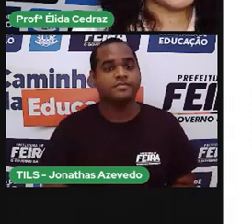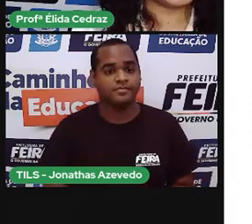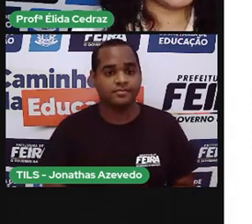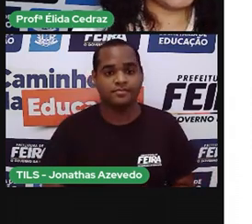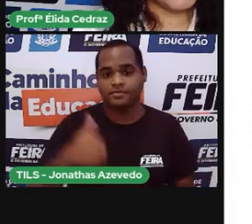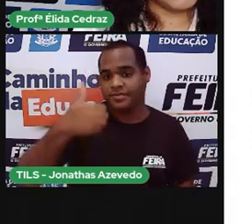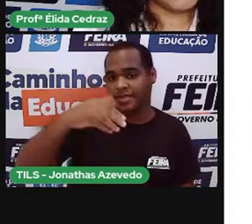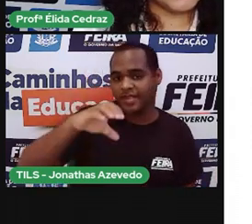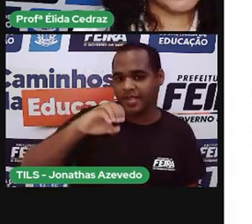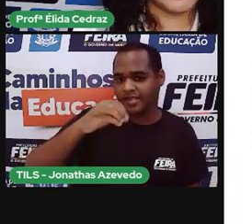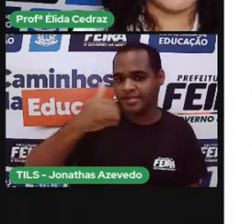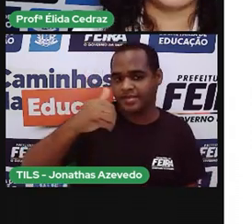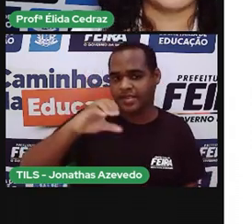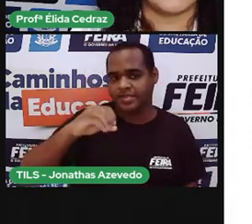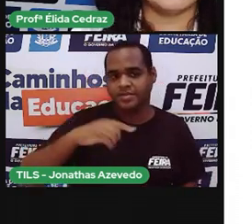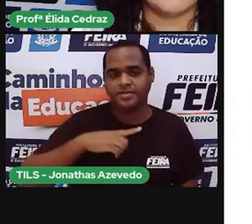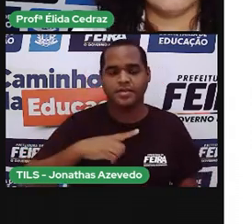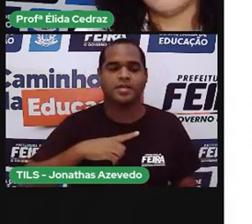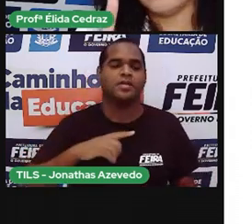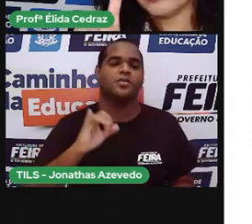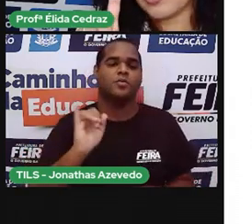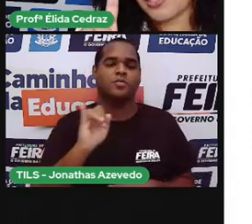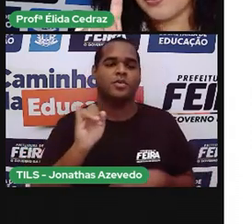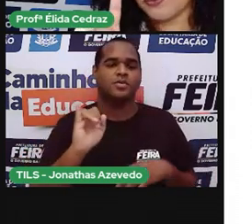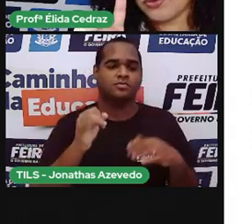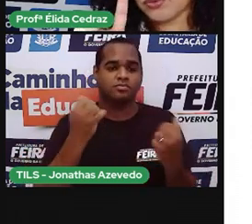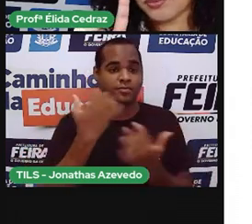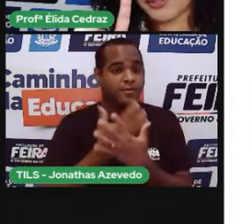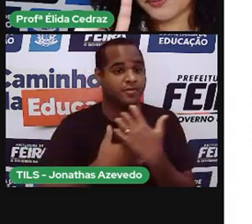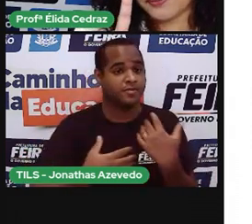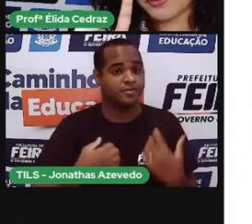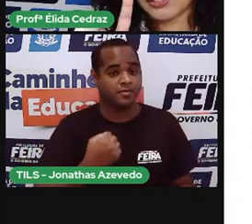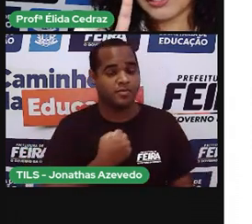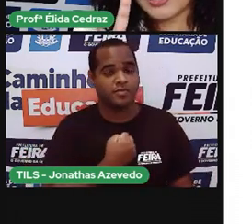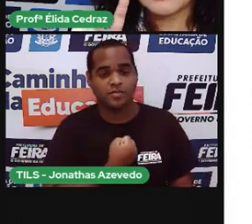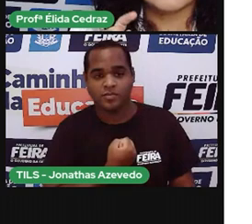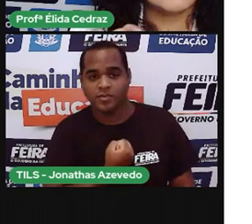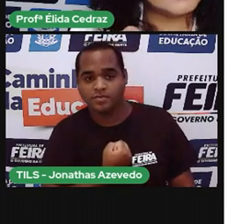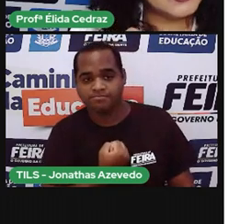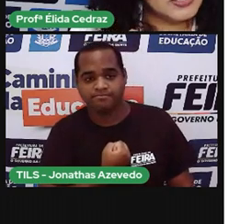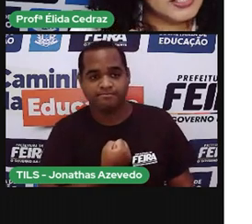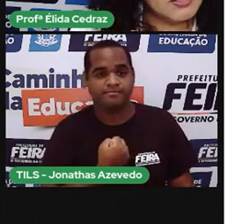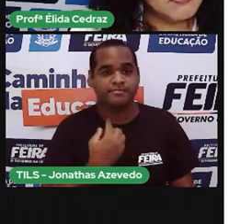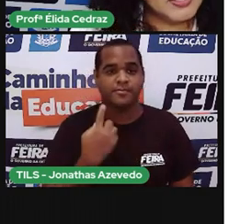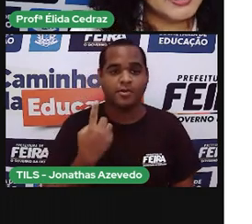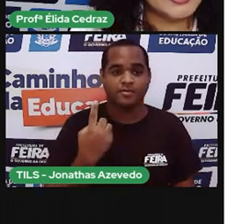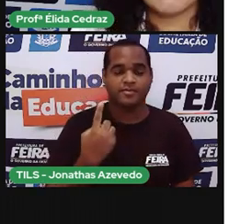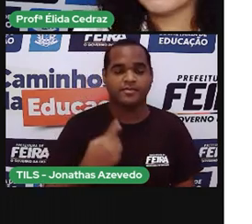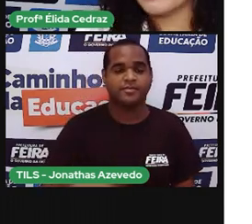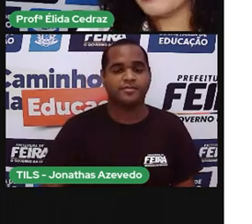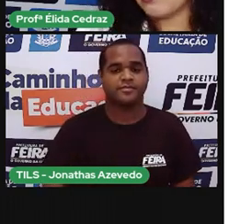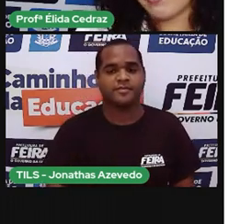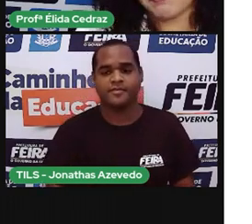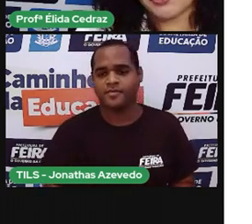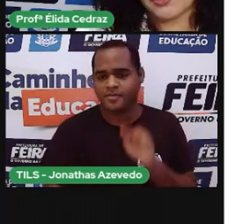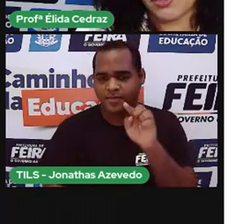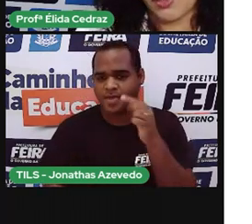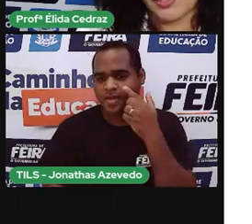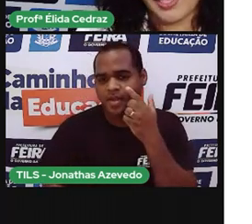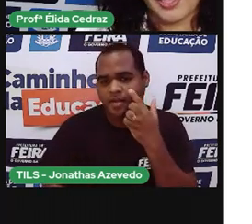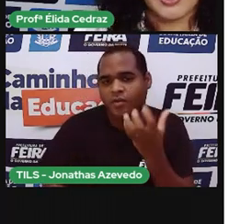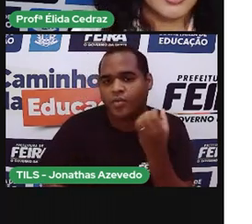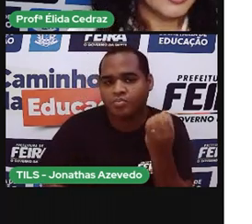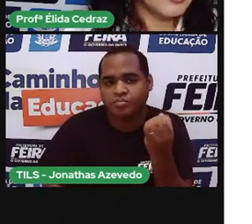Esses 10 instrumentos musicais, cada um tem um número. Isso significa que você não vai